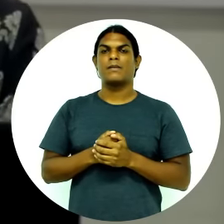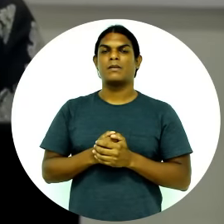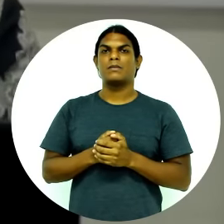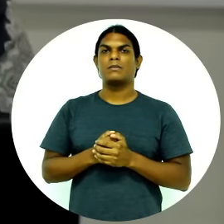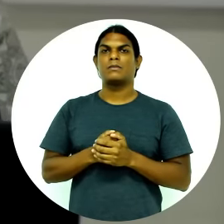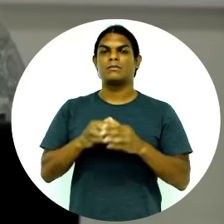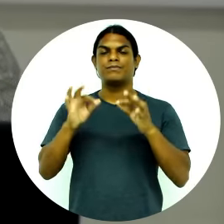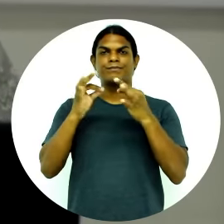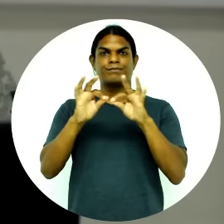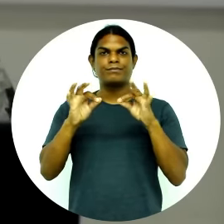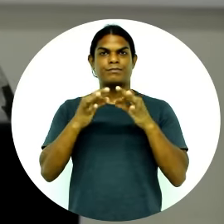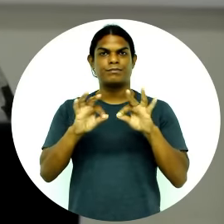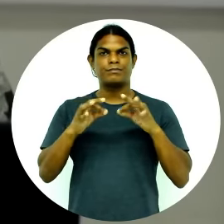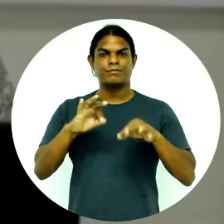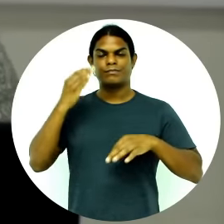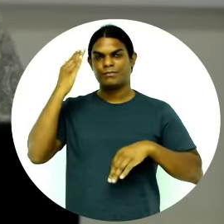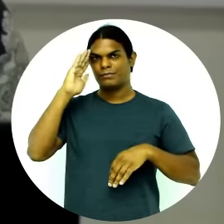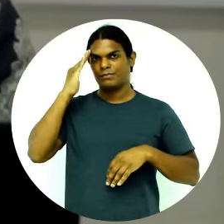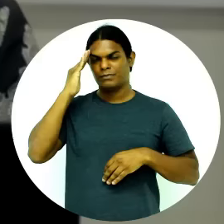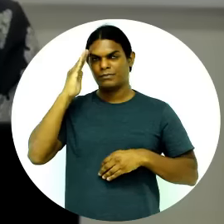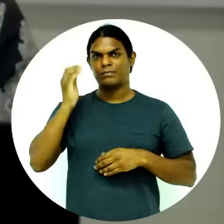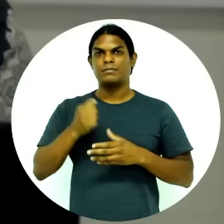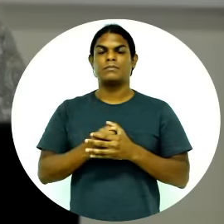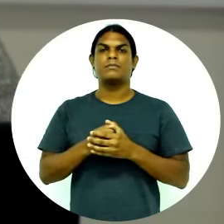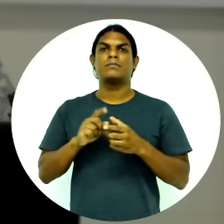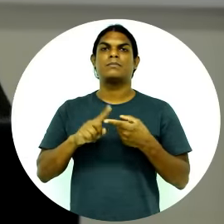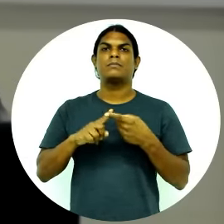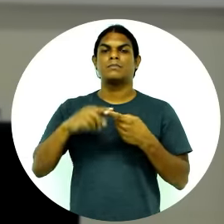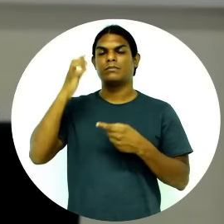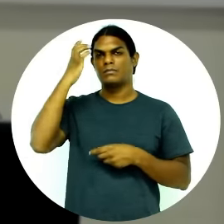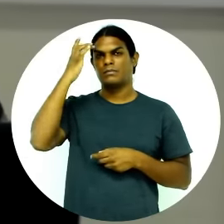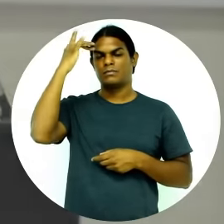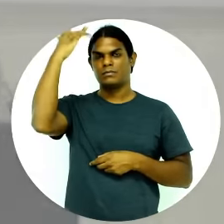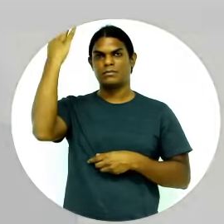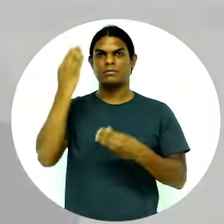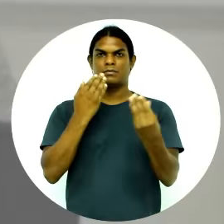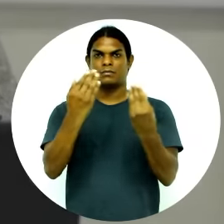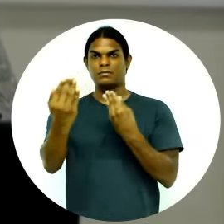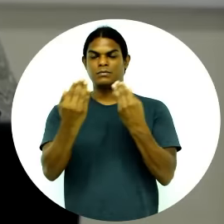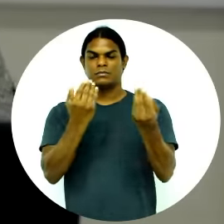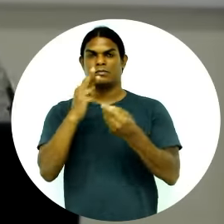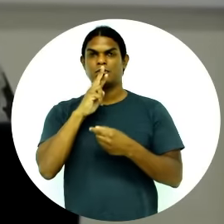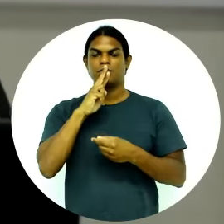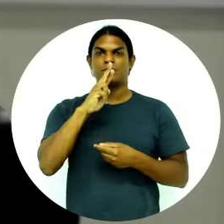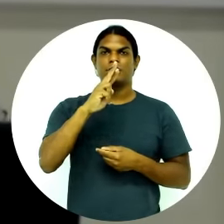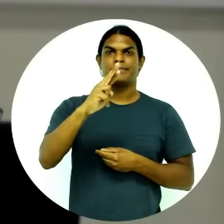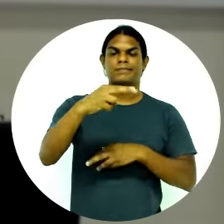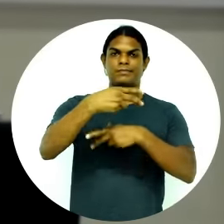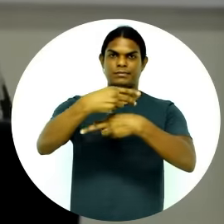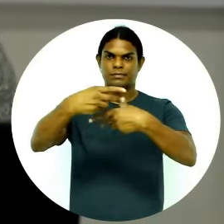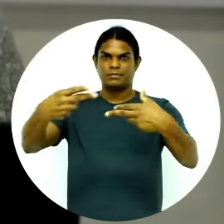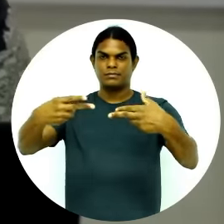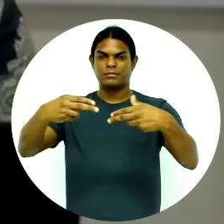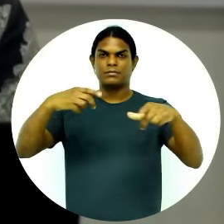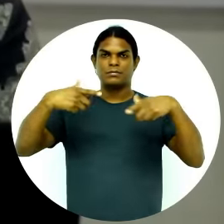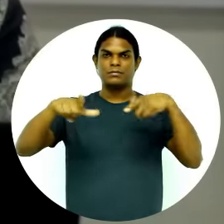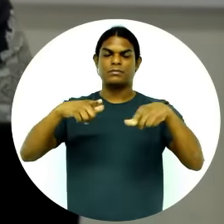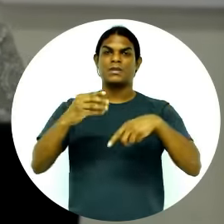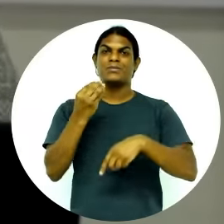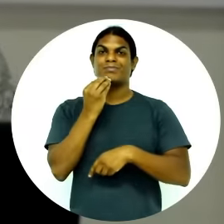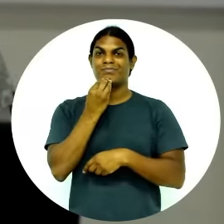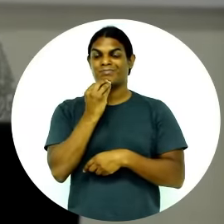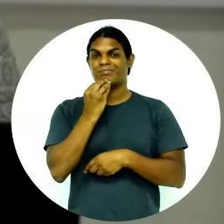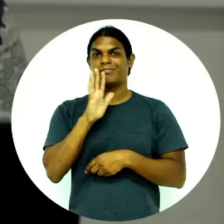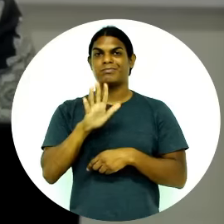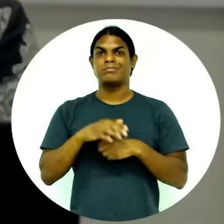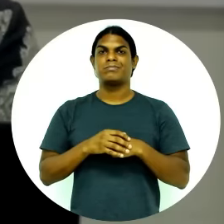dos fatores, melhor essa descrição, tanto maior for a precisão do fator. Algumas vantagens e desvantagens